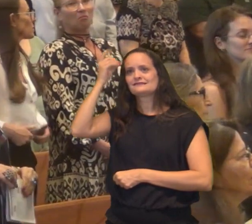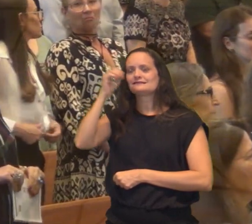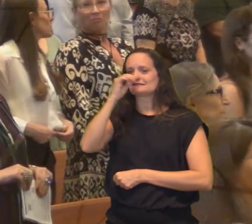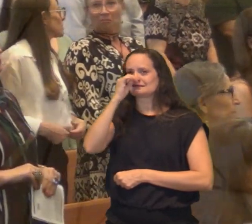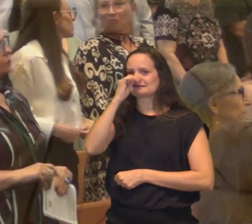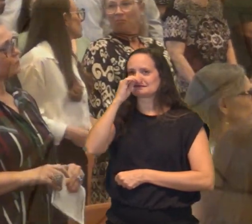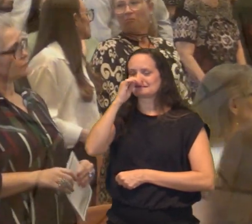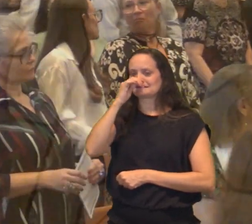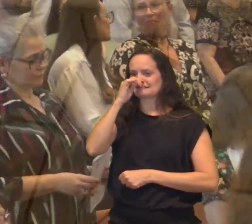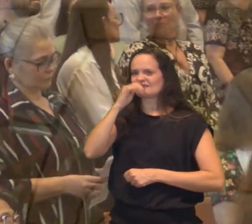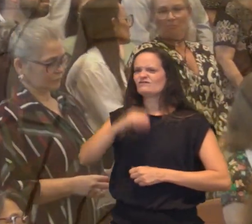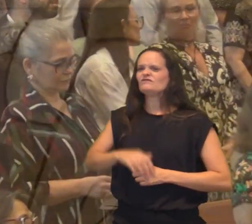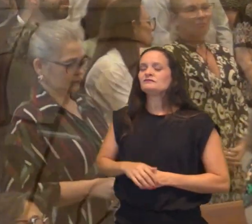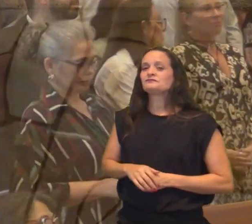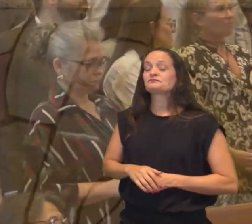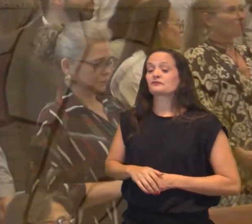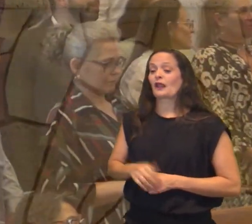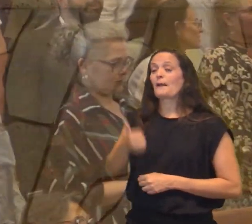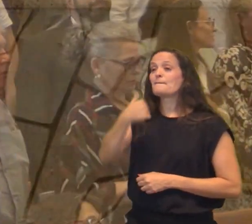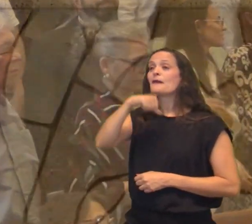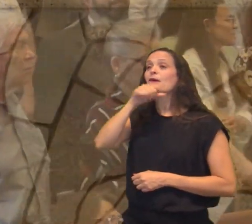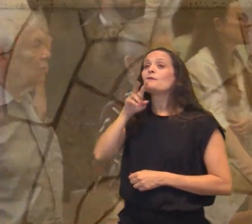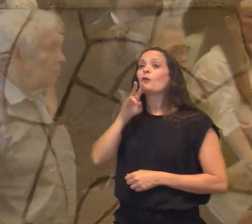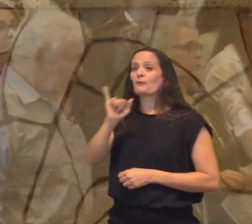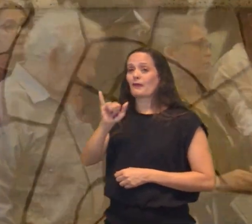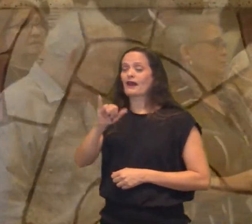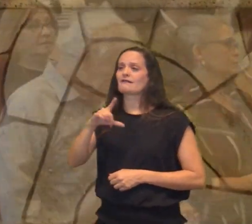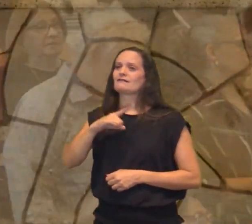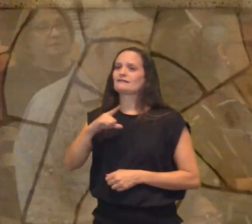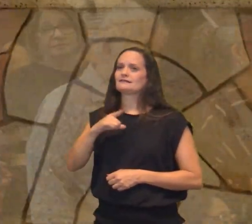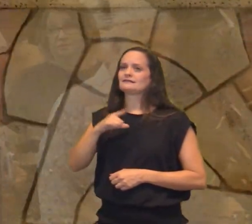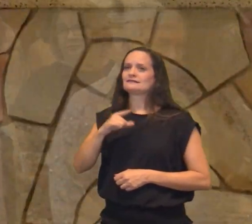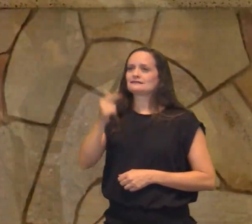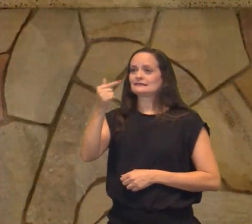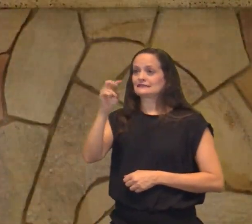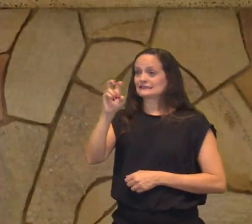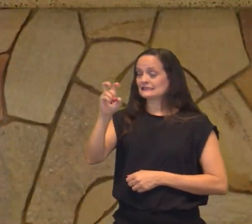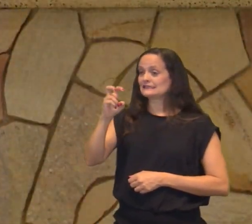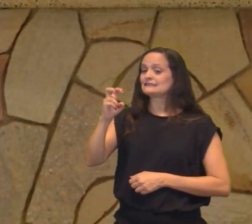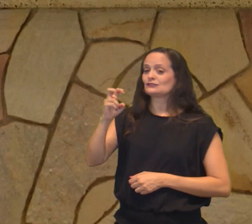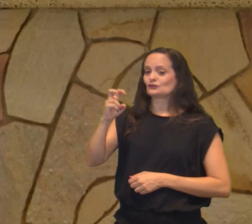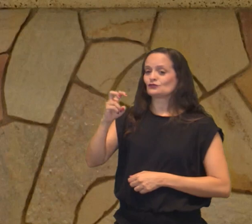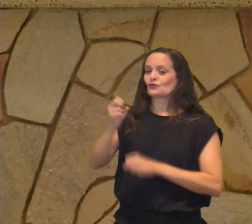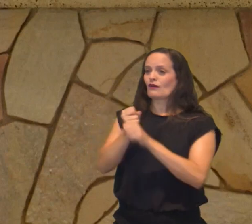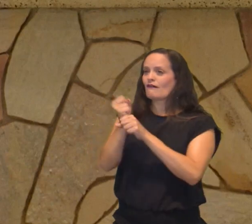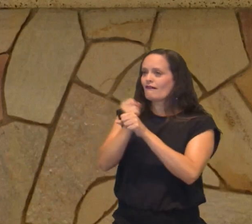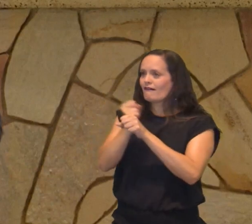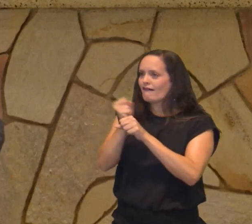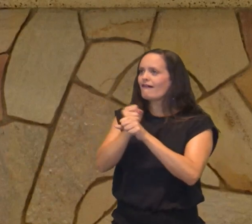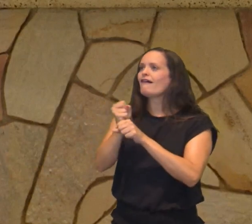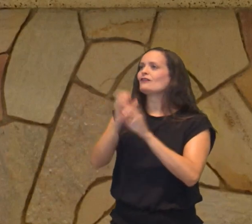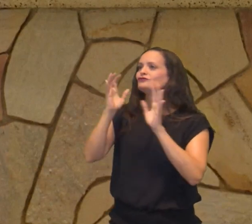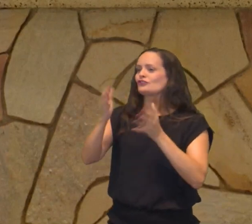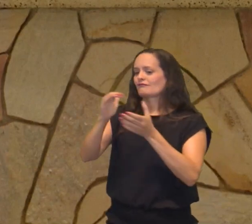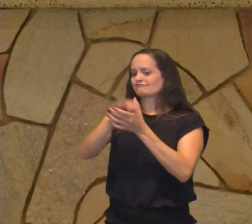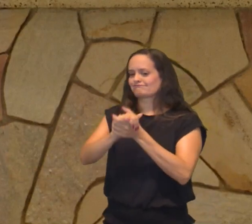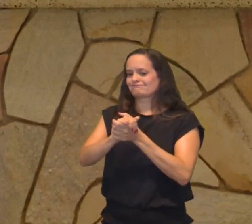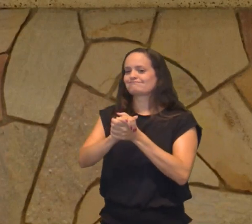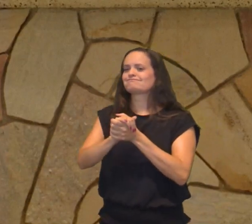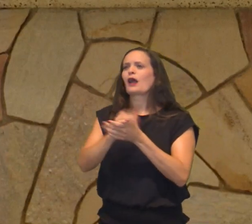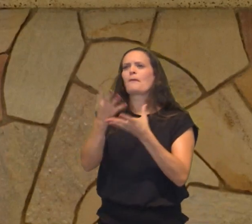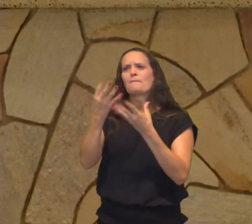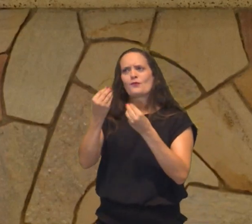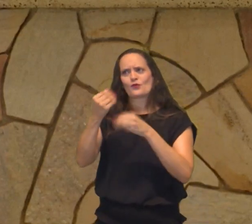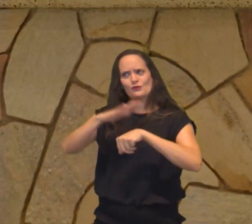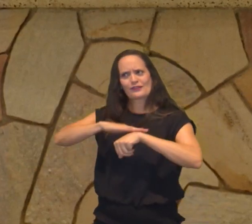casados. Meu pai e a minha mãe completarão 95 anos de idade no Rio de Janeiro e o meu pai 70 anos de casamento. É